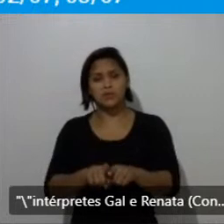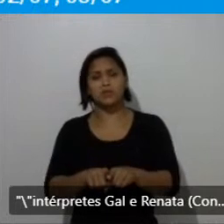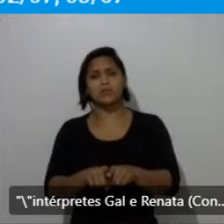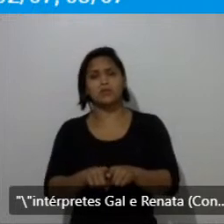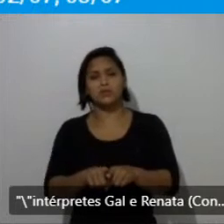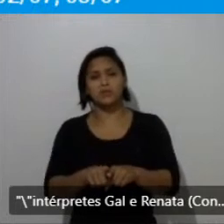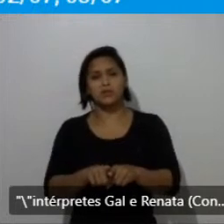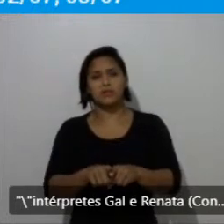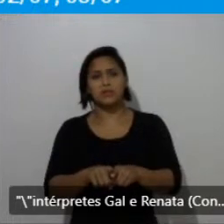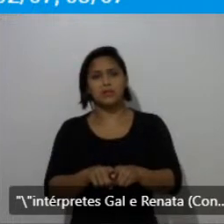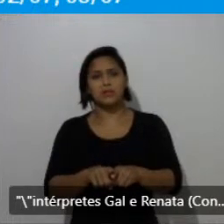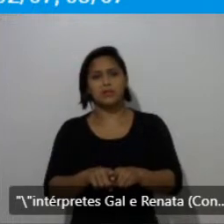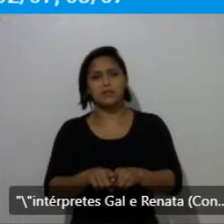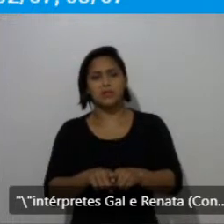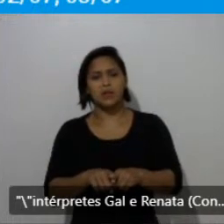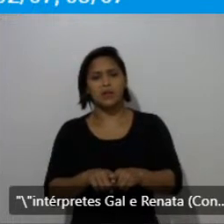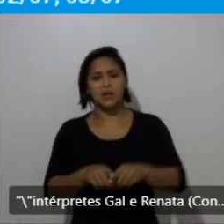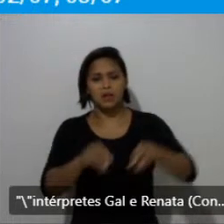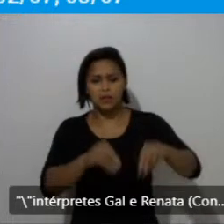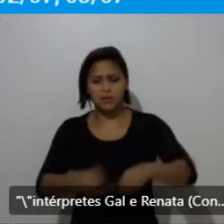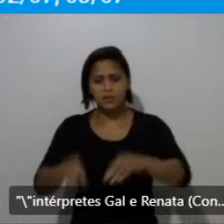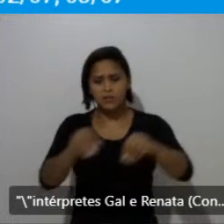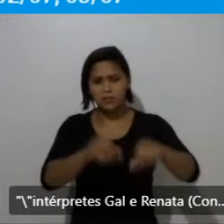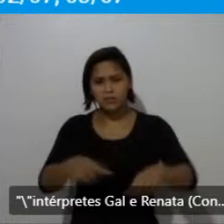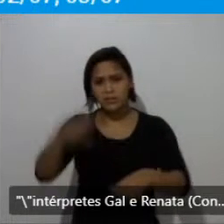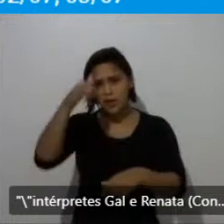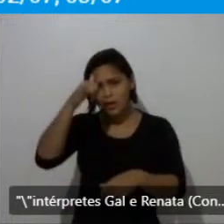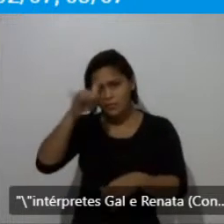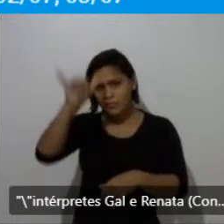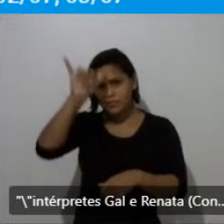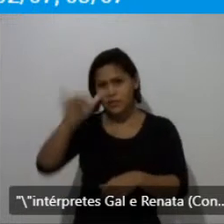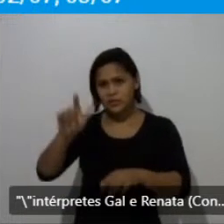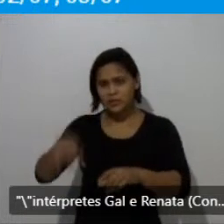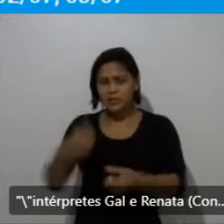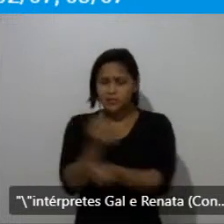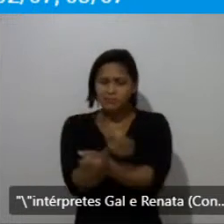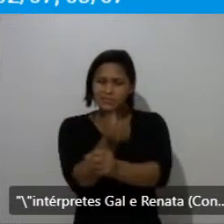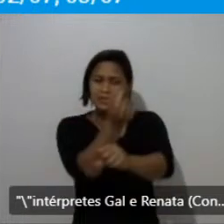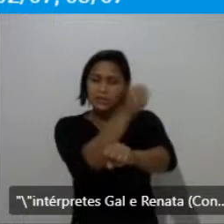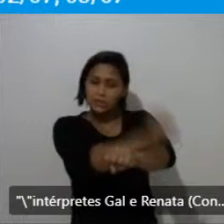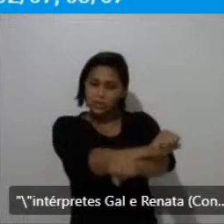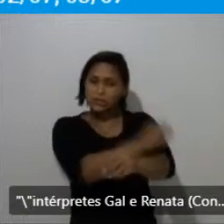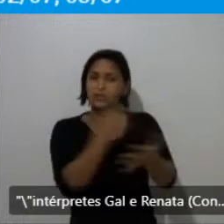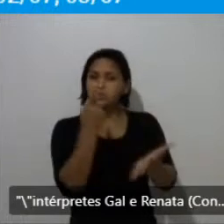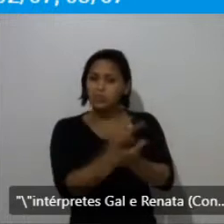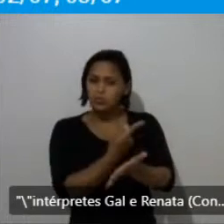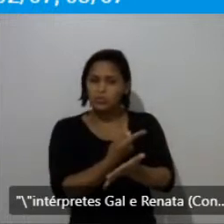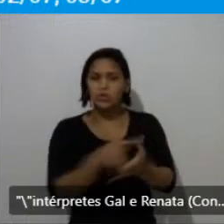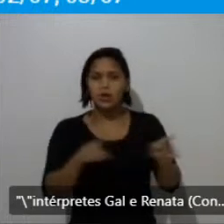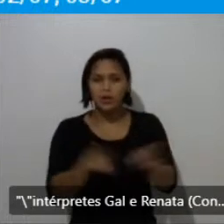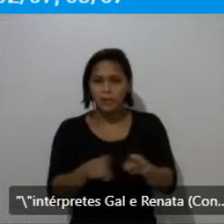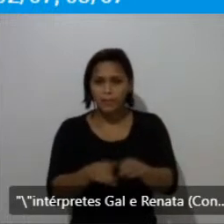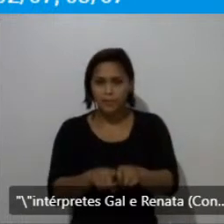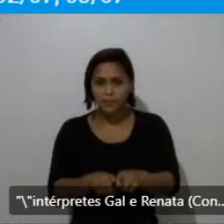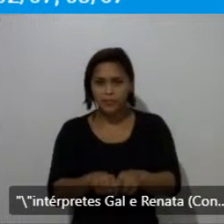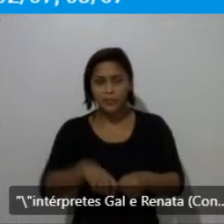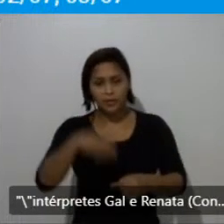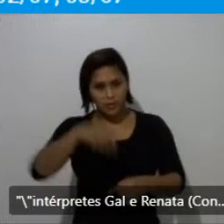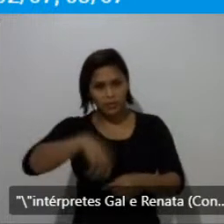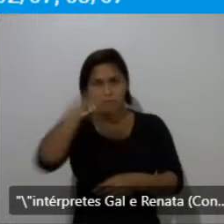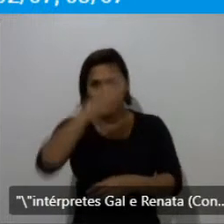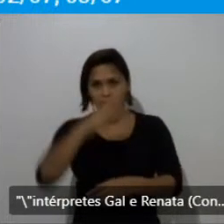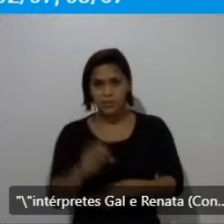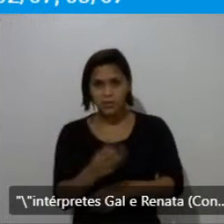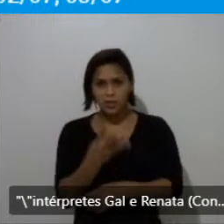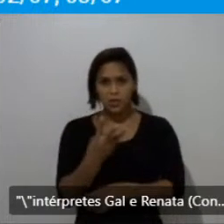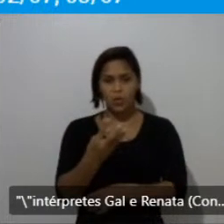antigas fazendas de colonização, da escravatura, em que no Brasil existem mais